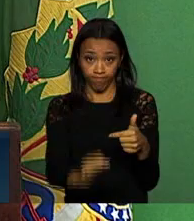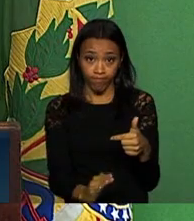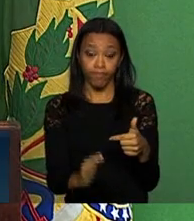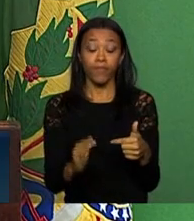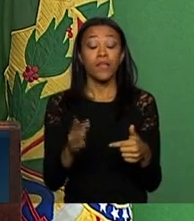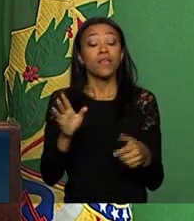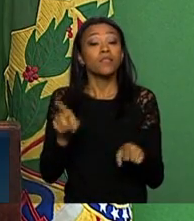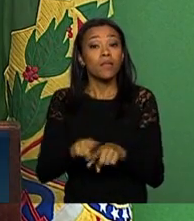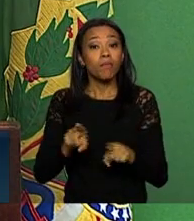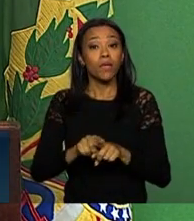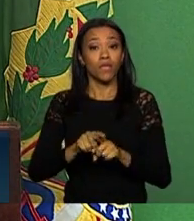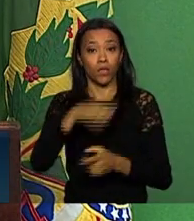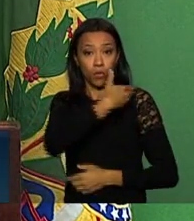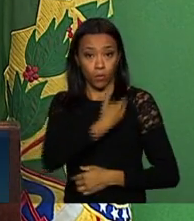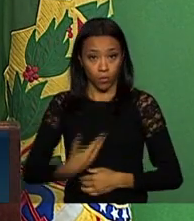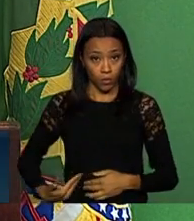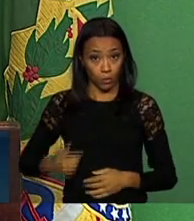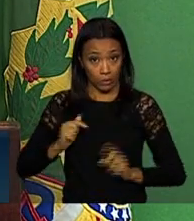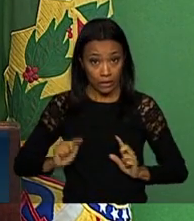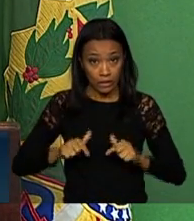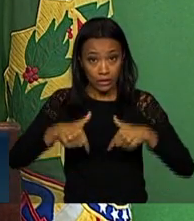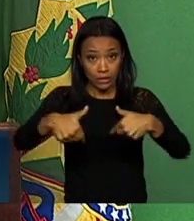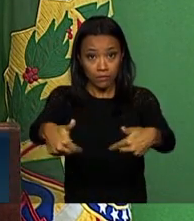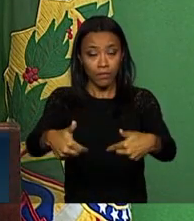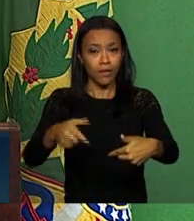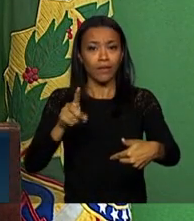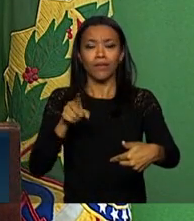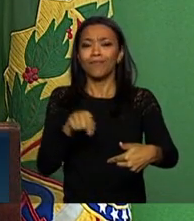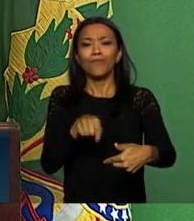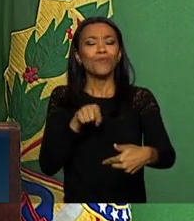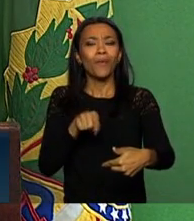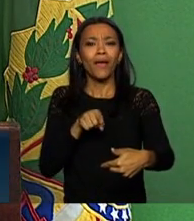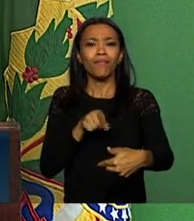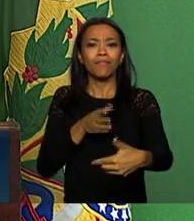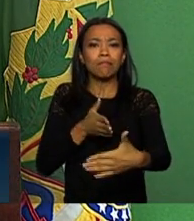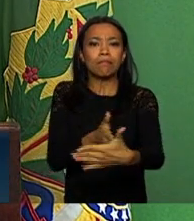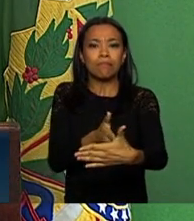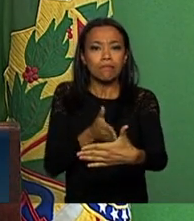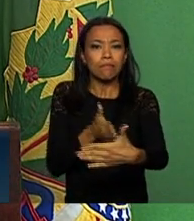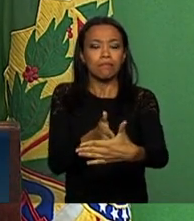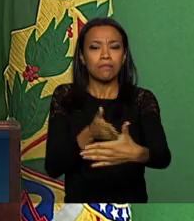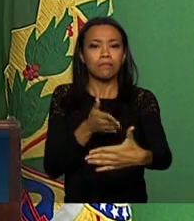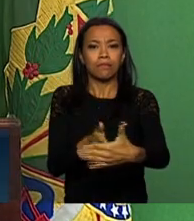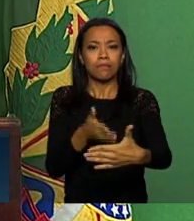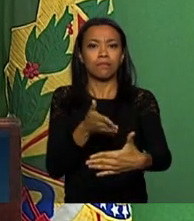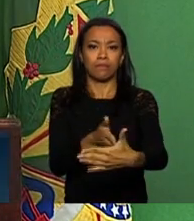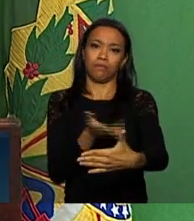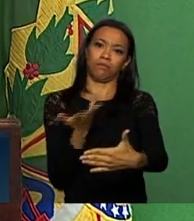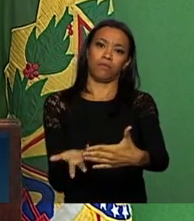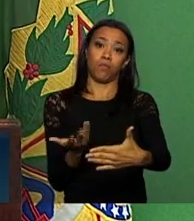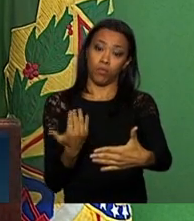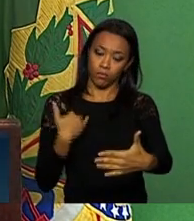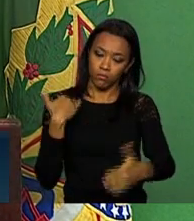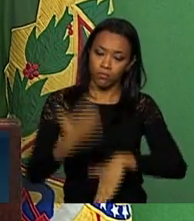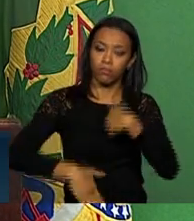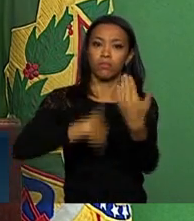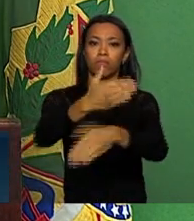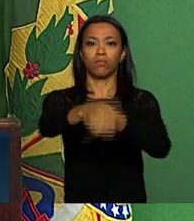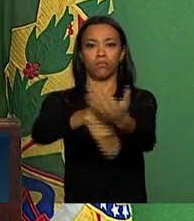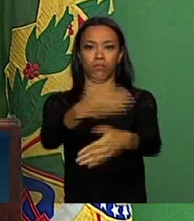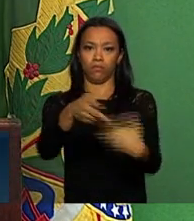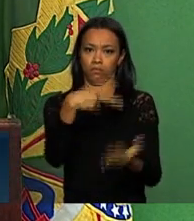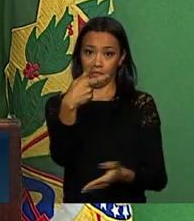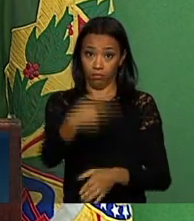a ação do estado não seja um impecílio ao investimento uma barreira ao investimento